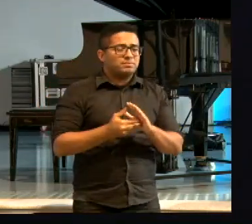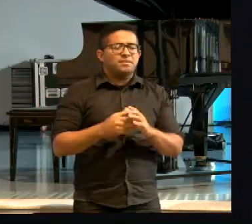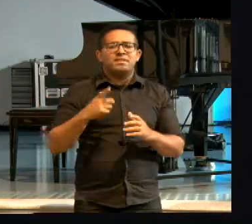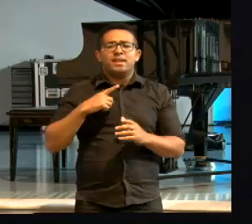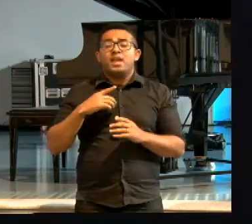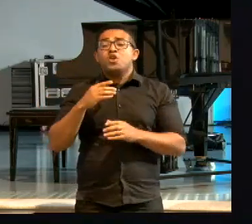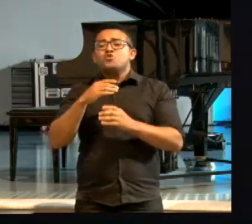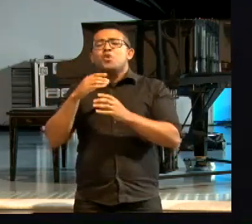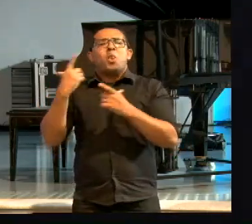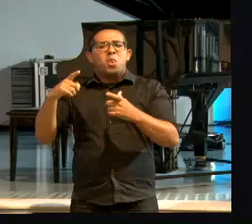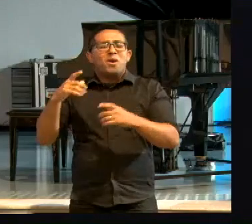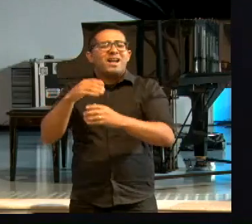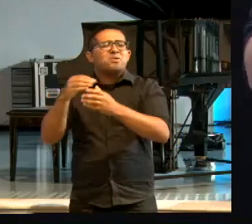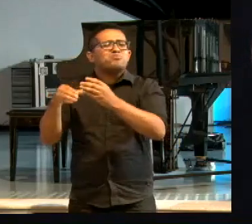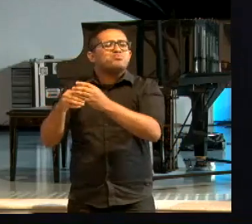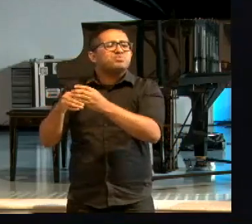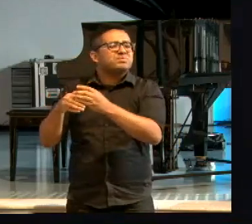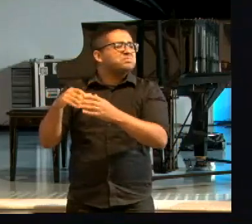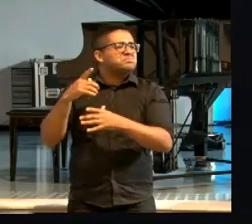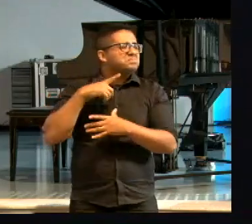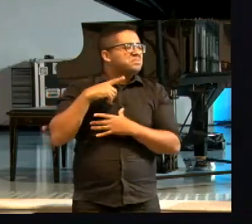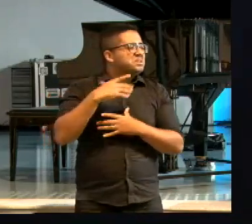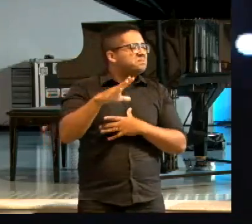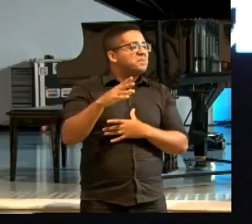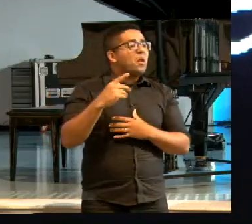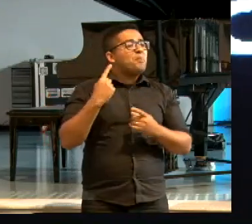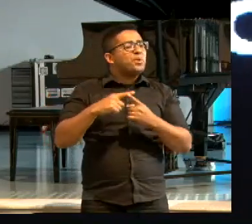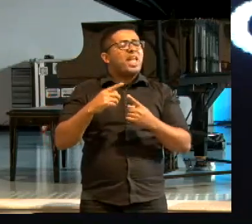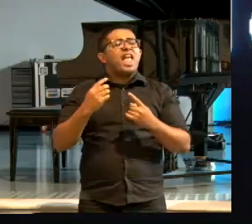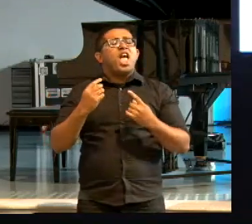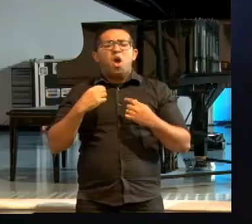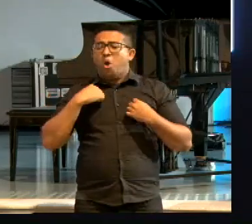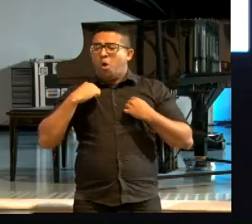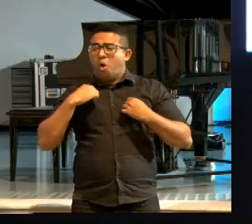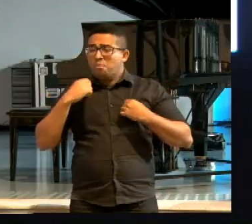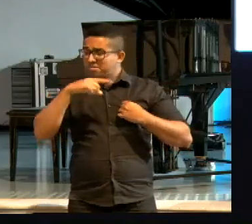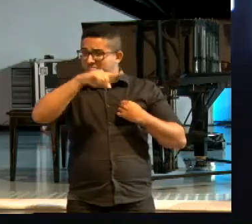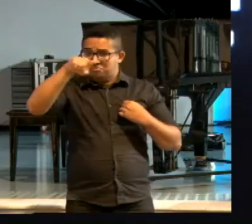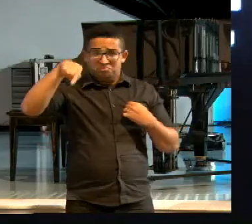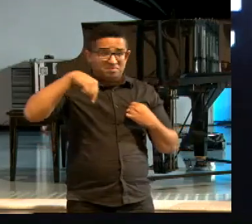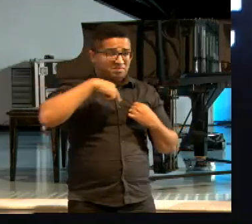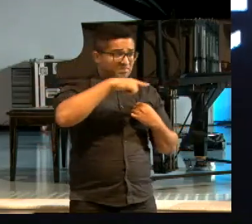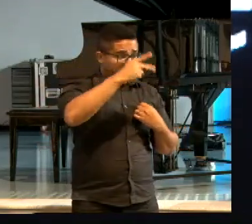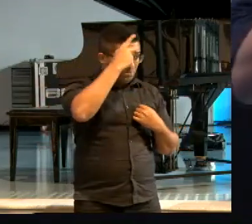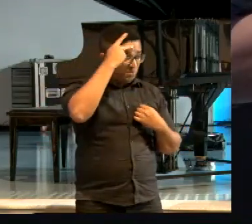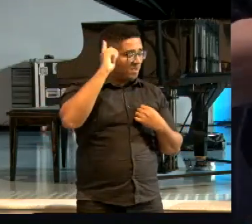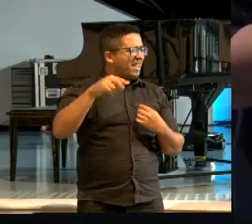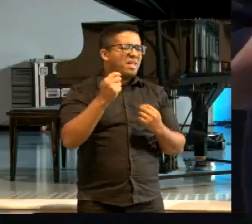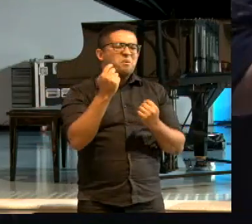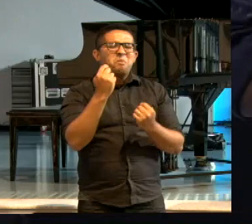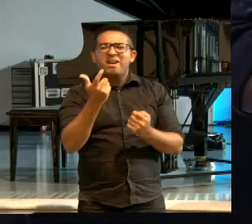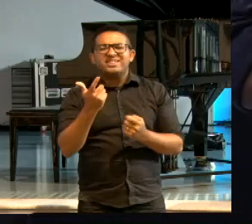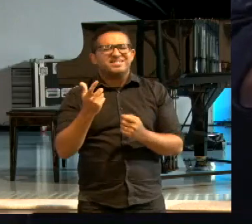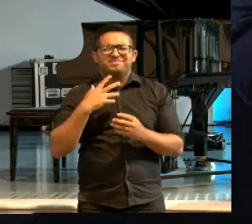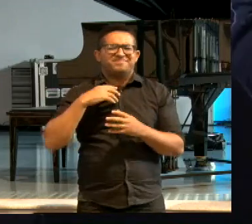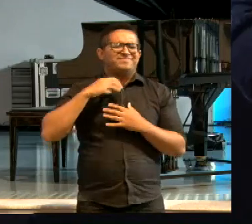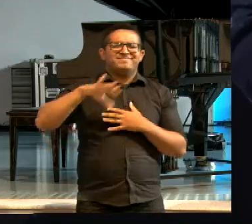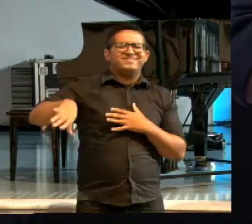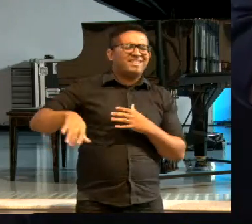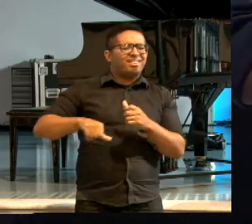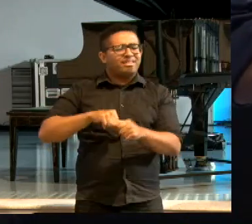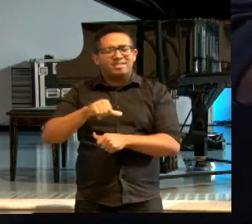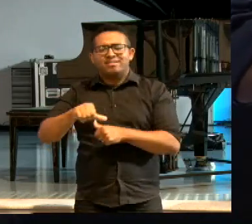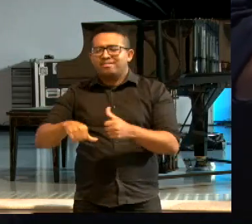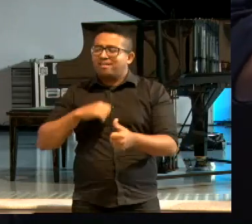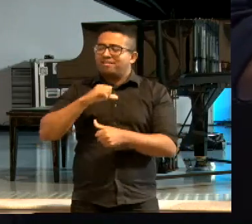cultural, histórico, porque roupa, para a maioria de nós hoje em dia, é um artigo já quase descartável. Mas